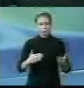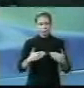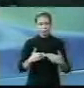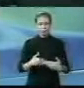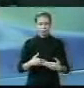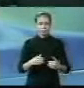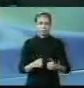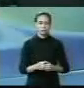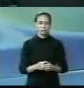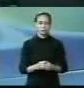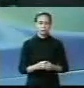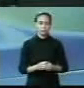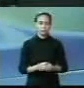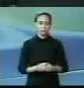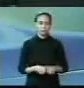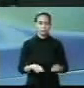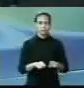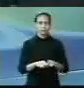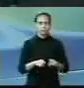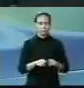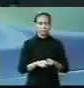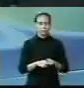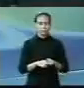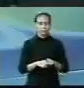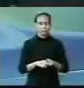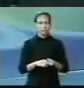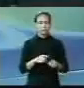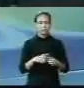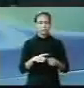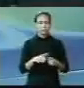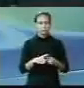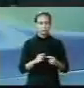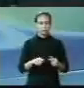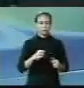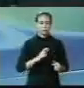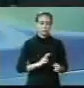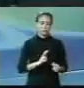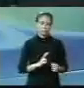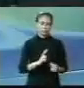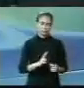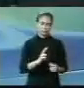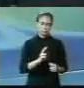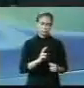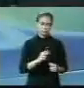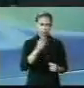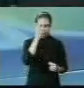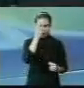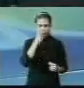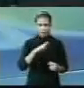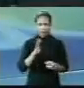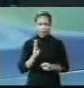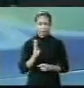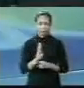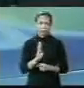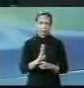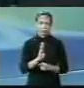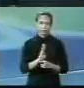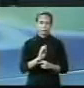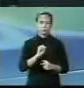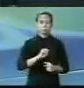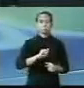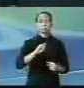resposta dizendo que esse site ou esse host não pode ser acessado por questões de segurança, se for algum ataque, se for